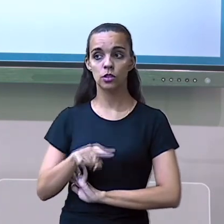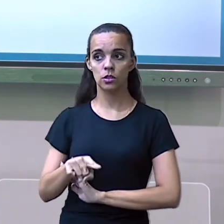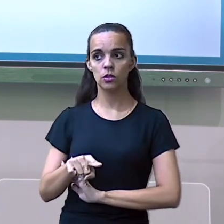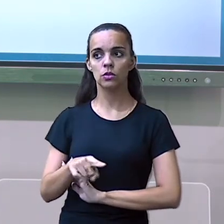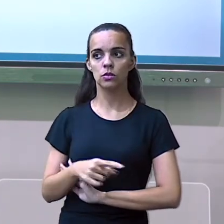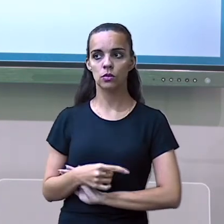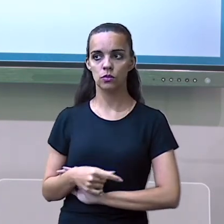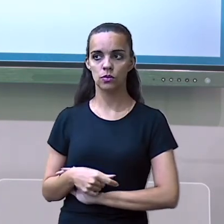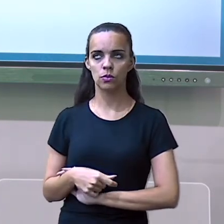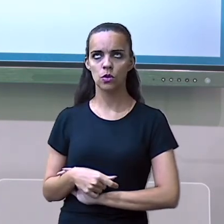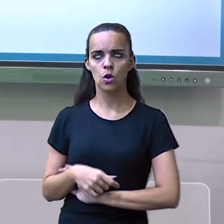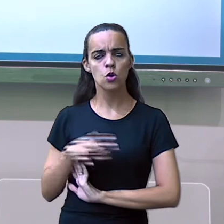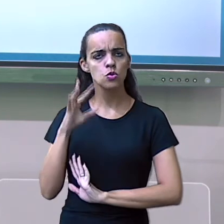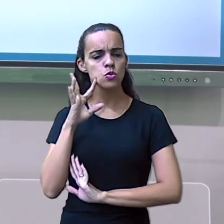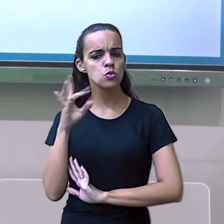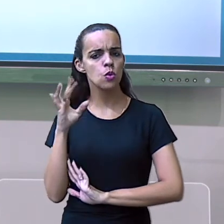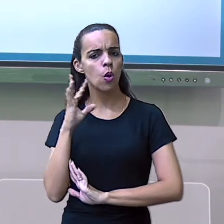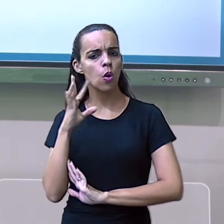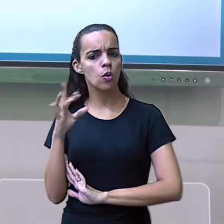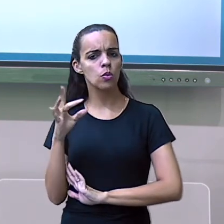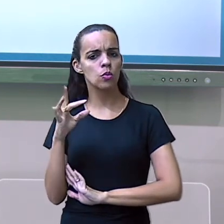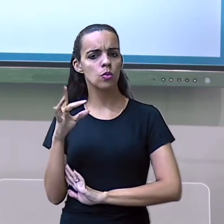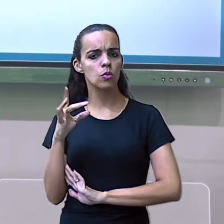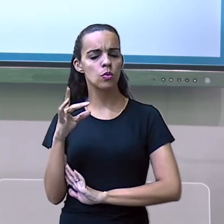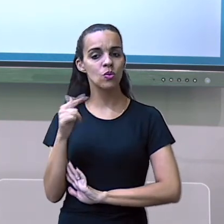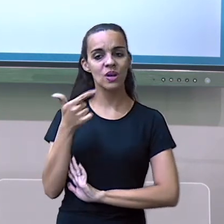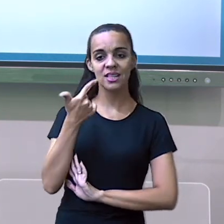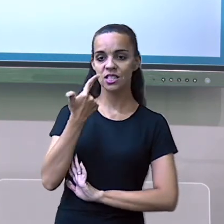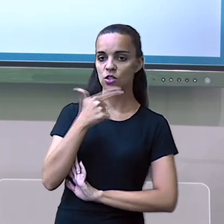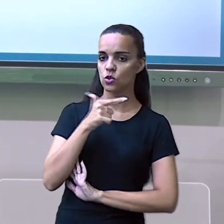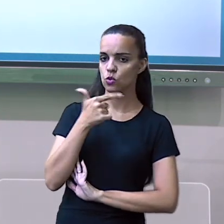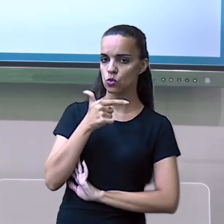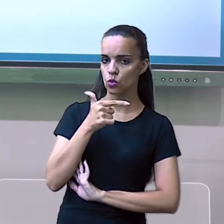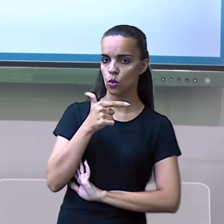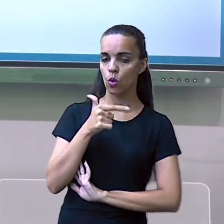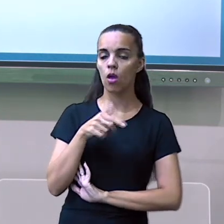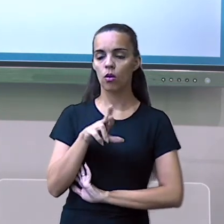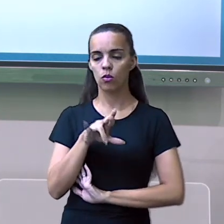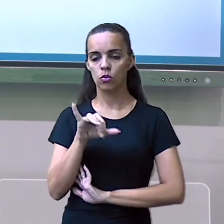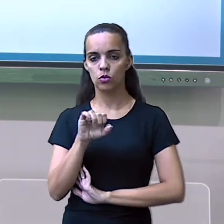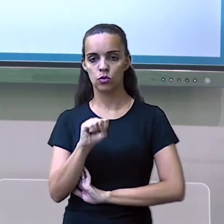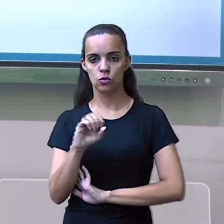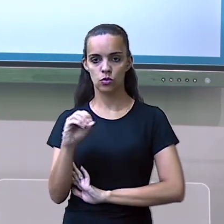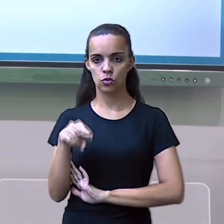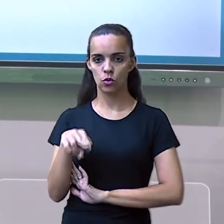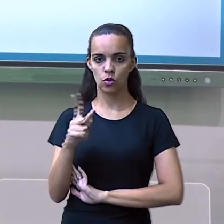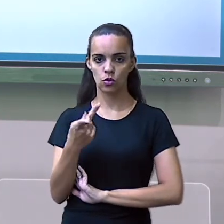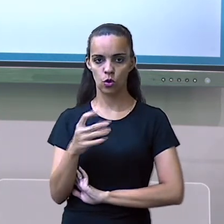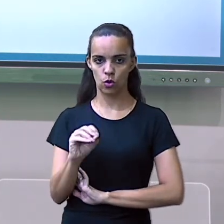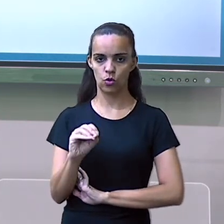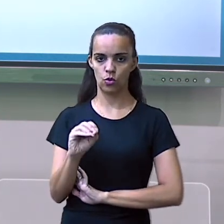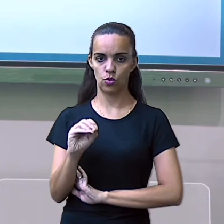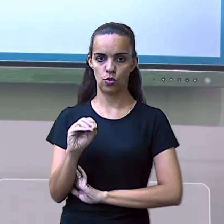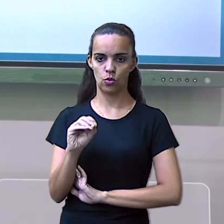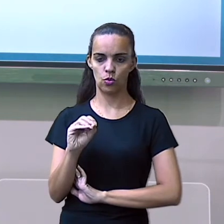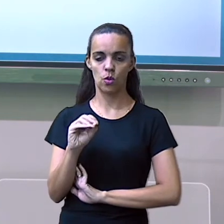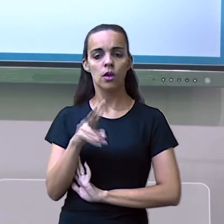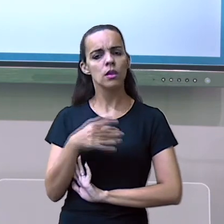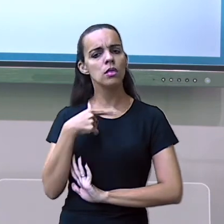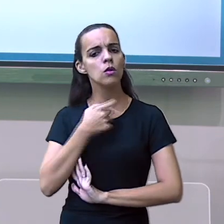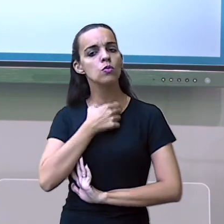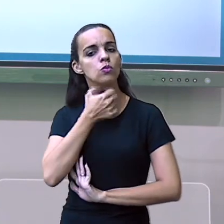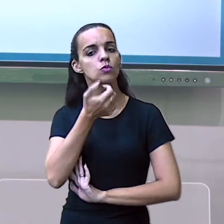Sonho, risonho. Em risonho, não é? Vamos repetir?